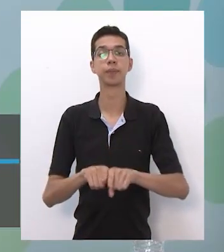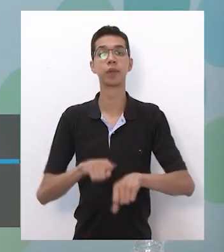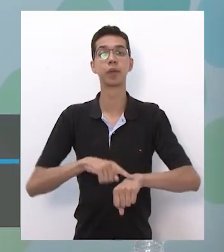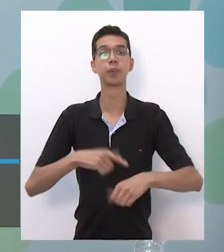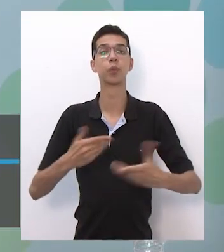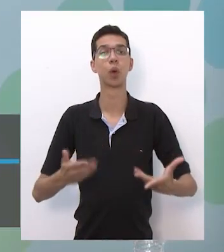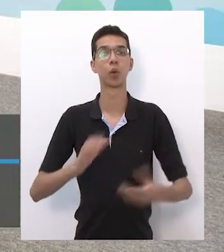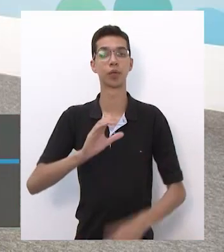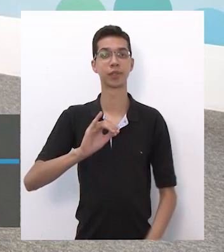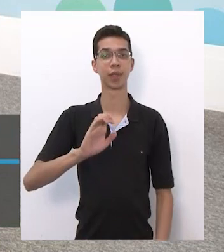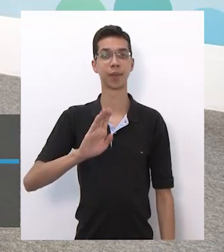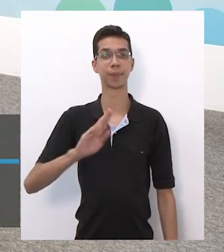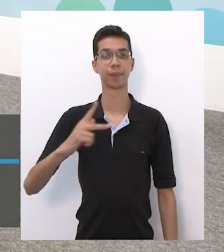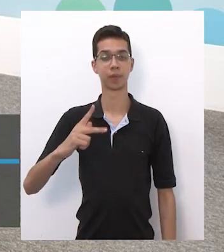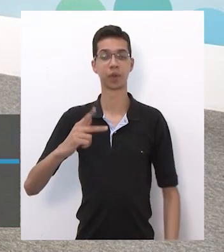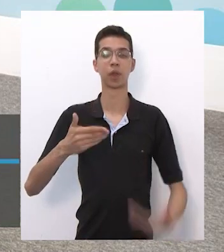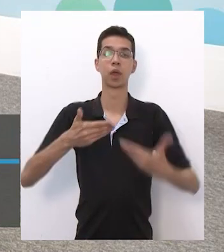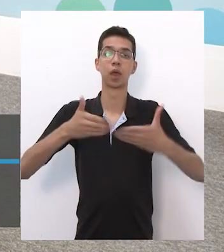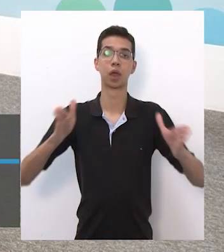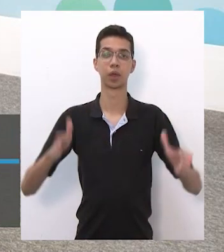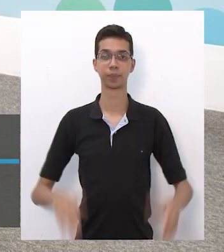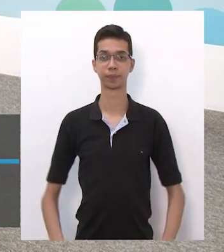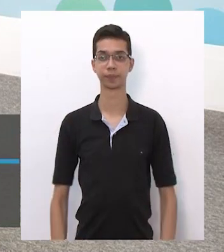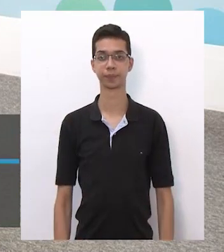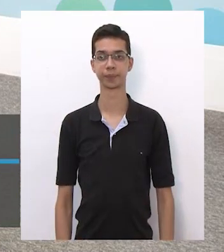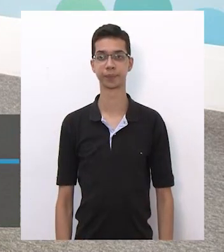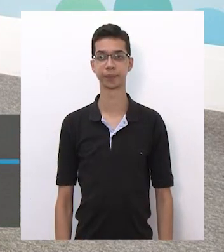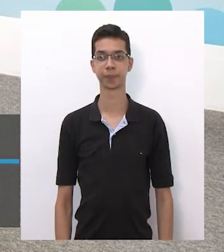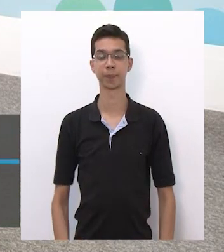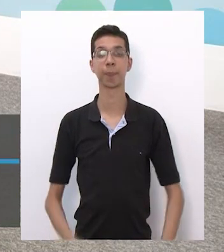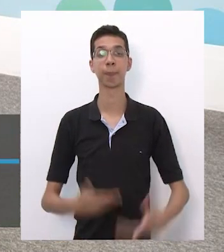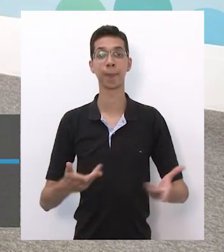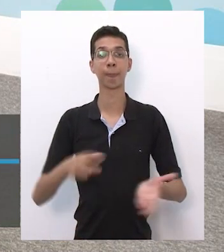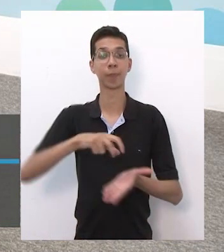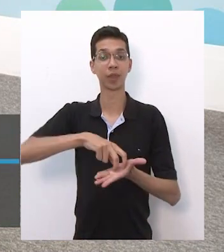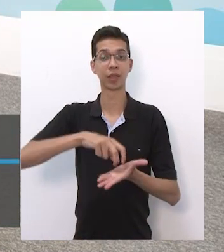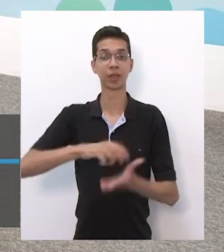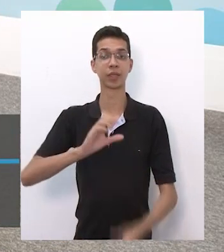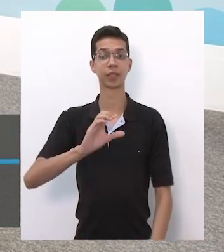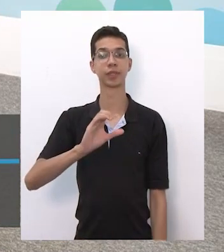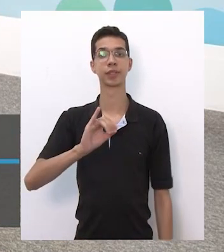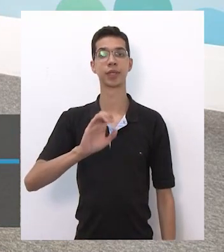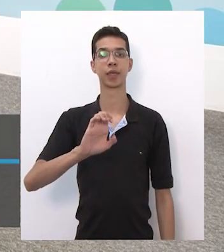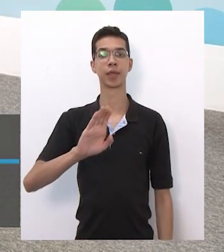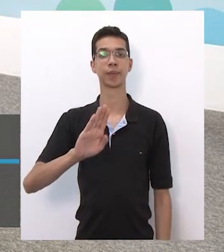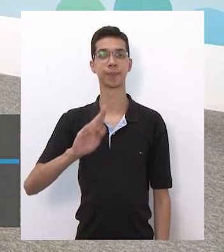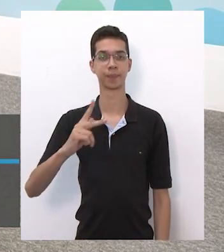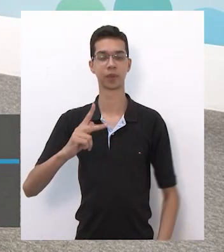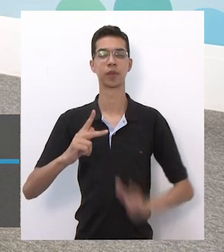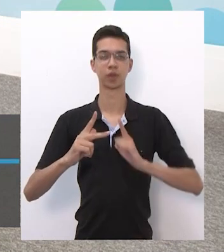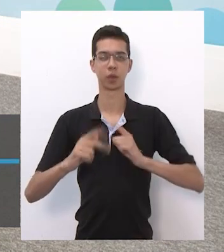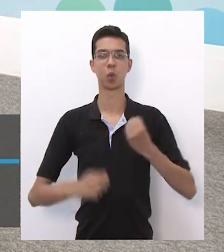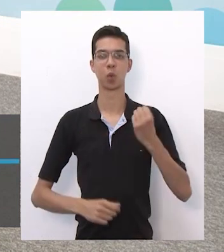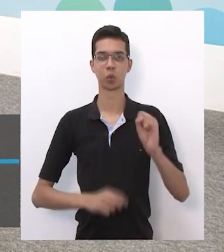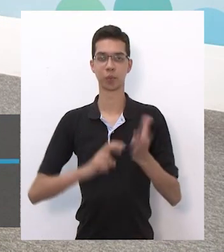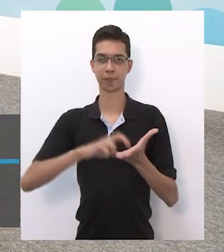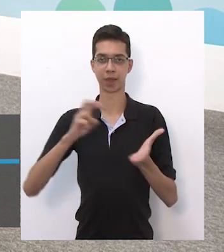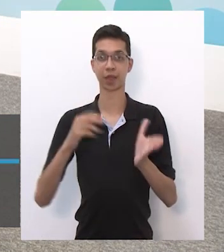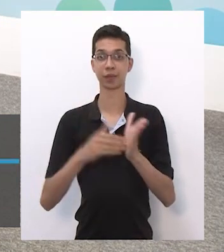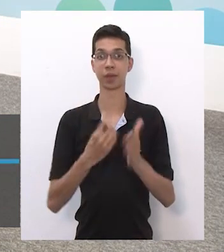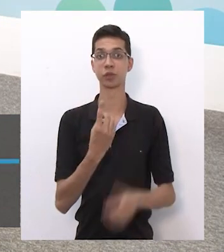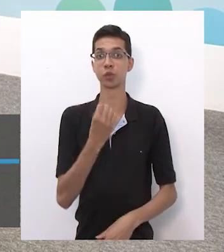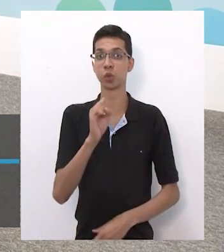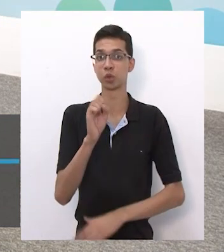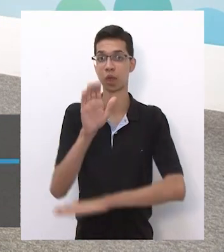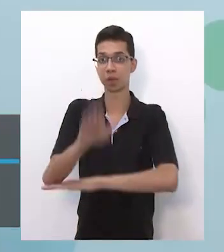centro. Então, André e os nossos espectadores, né? O nosso centro ele atualmente funciona das 8 horas da manhã até as 18 horas. Então, todo